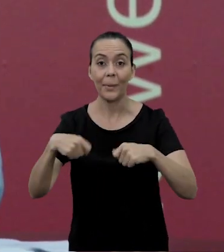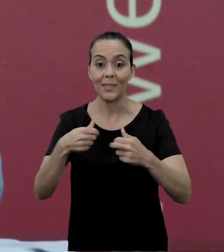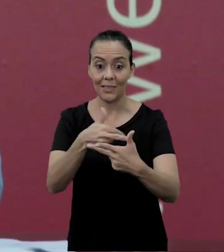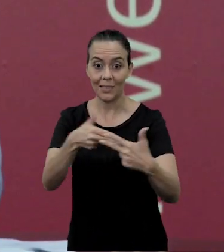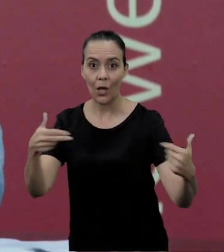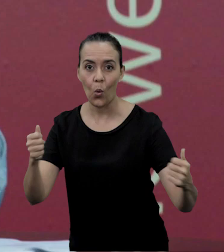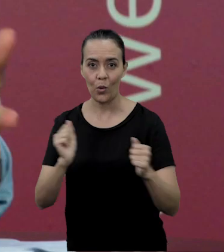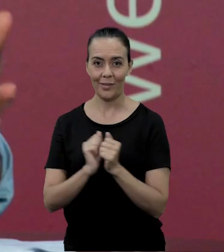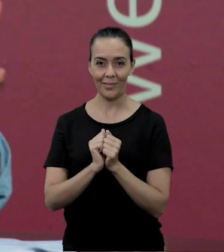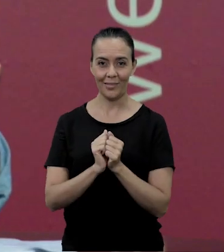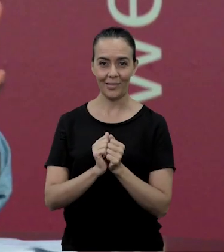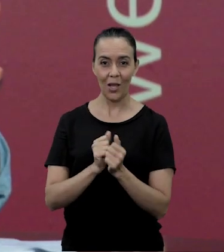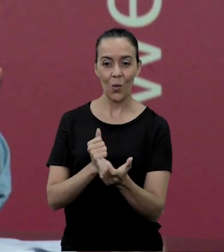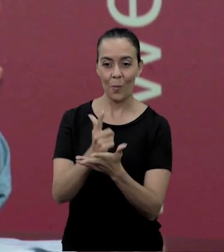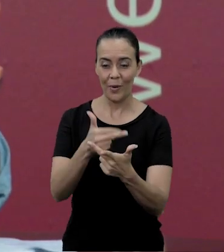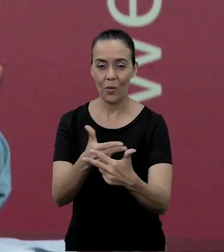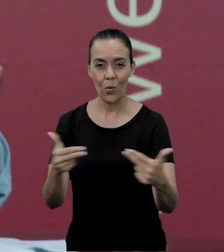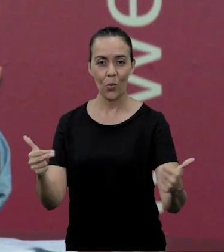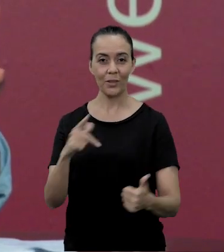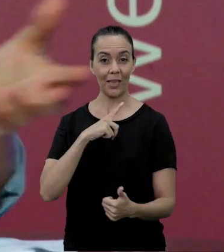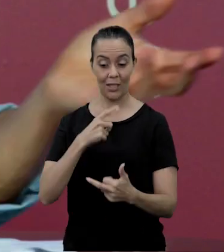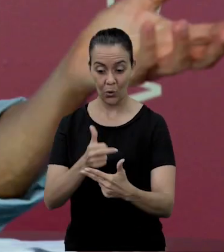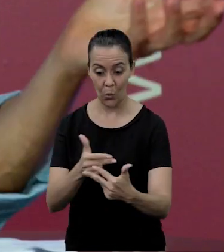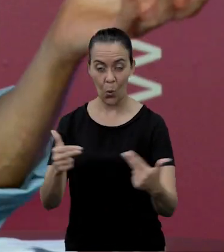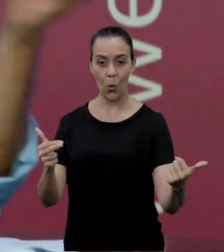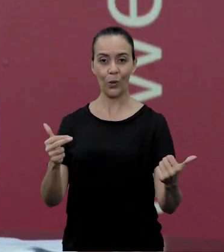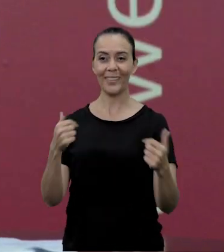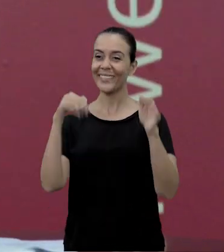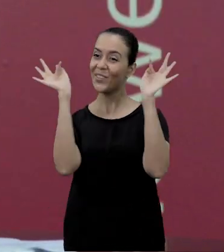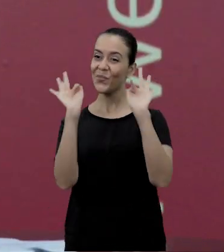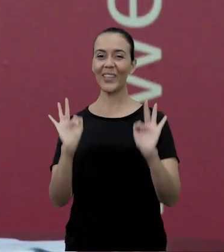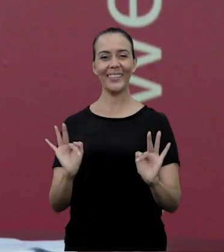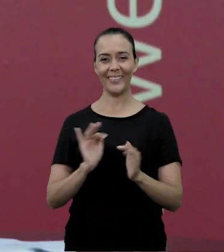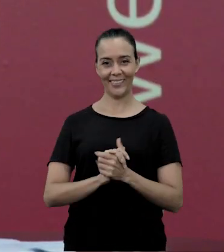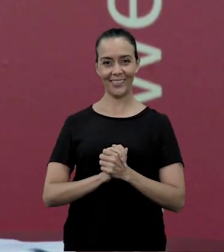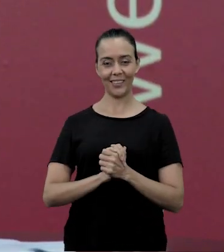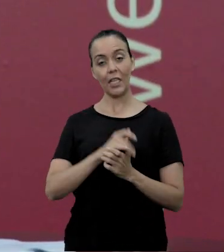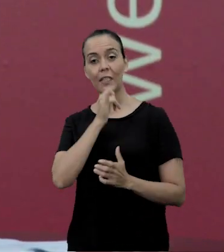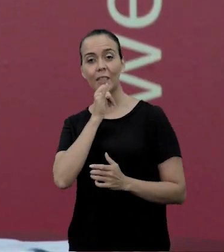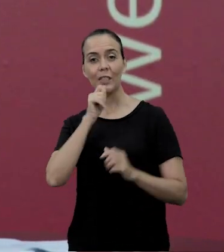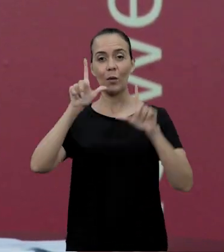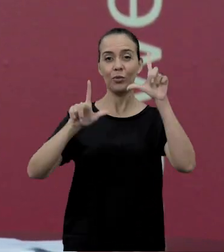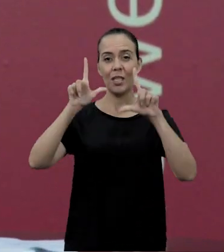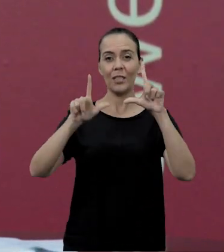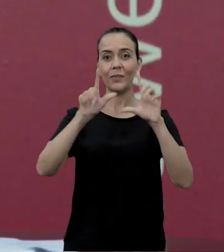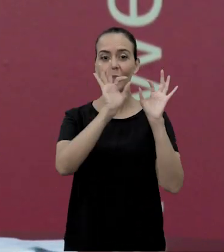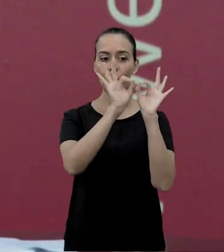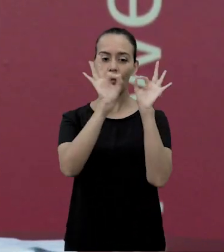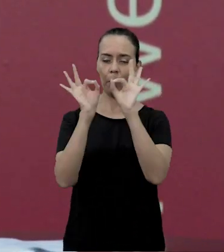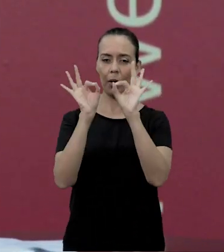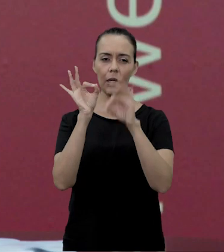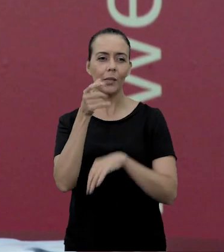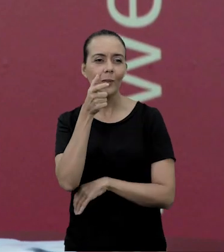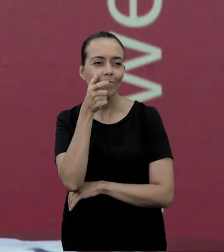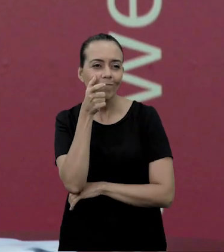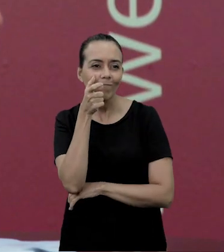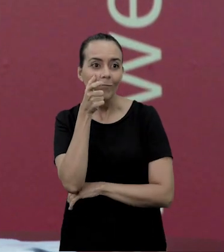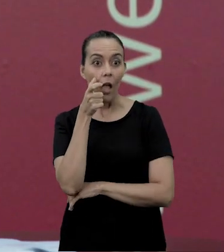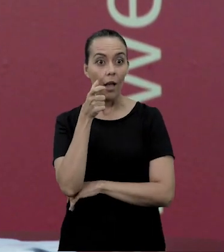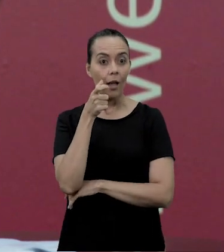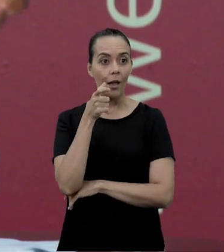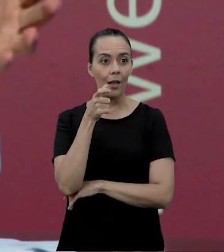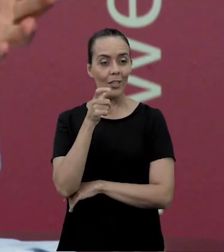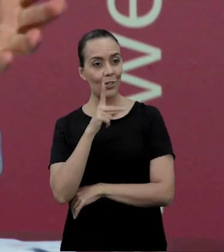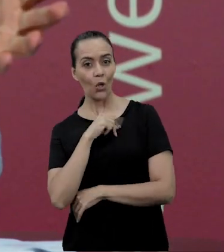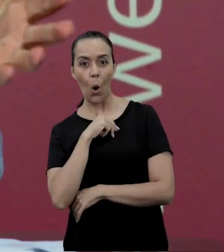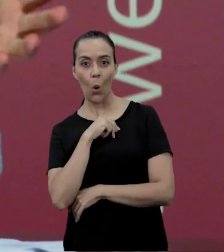tiver, mais feliz você vai ser. Vou ver uma propaganda daqui a pouco de uma coisa que eu nunca vi. E eu vou